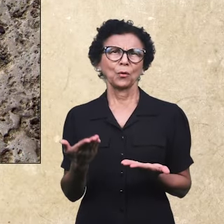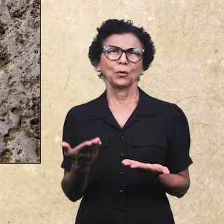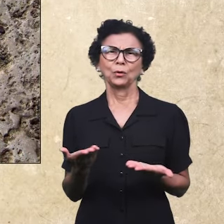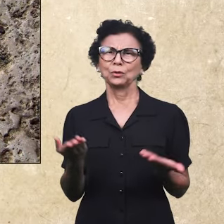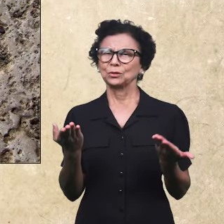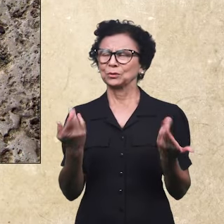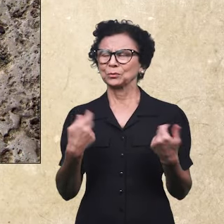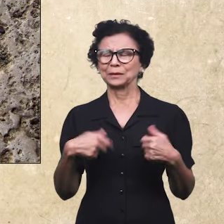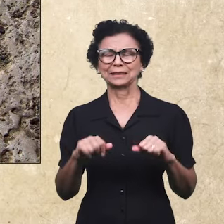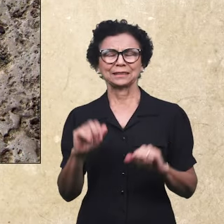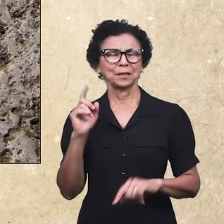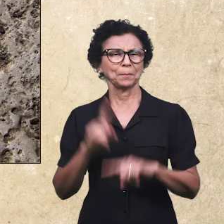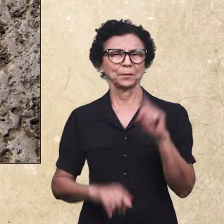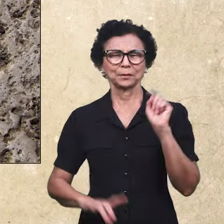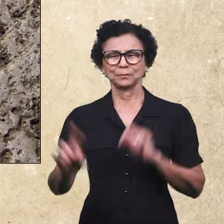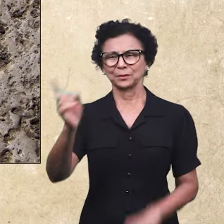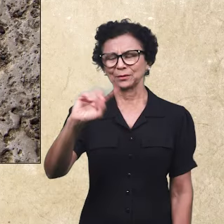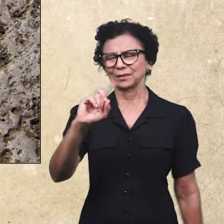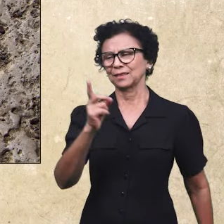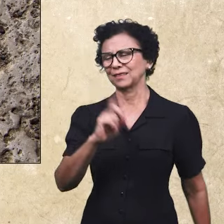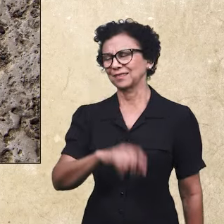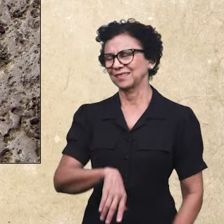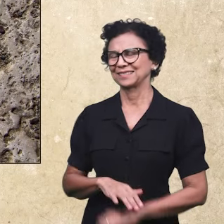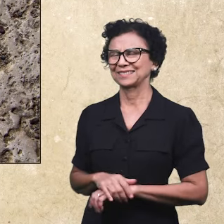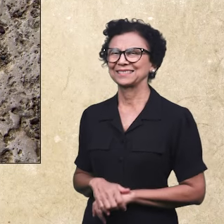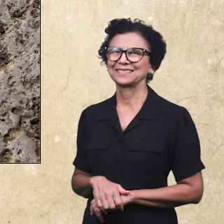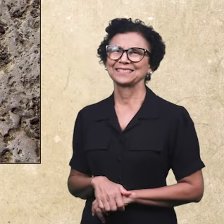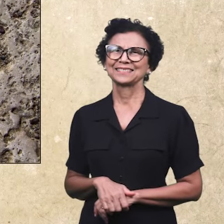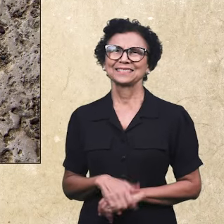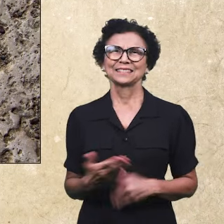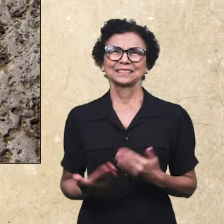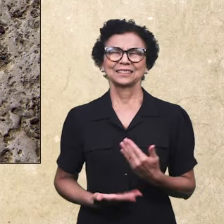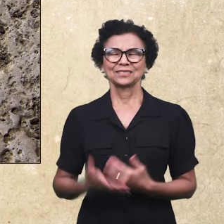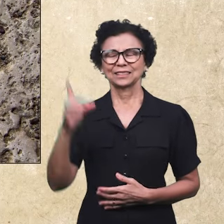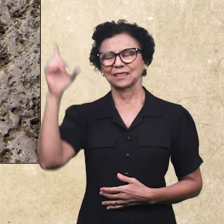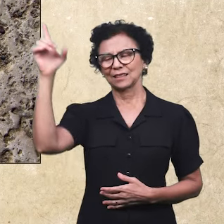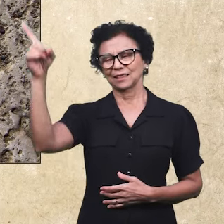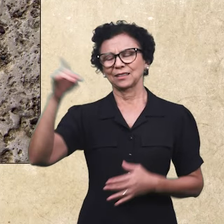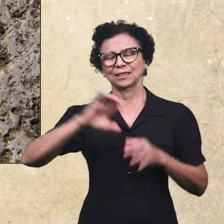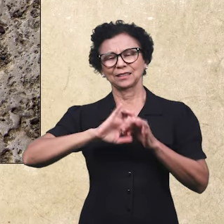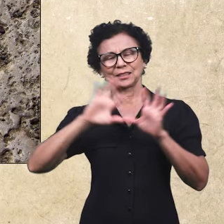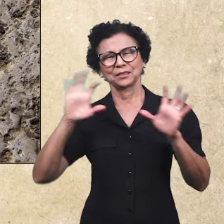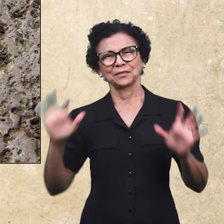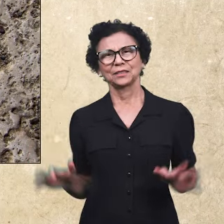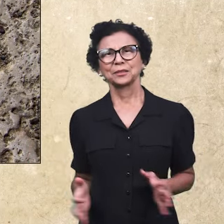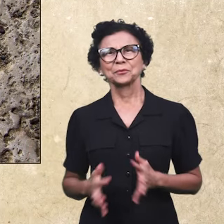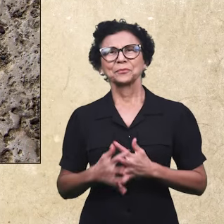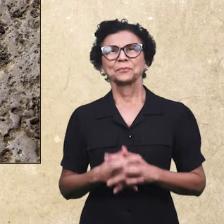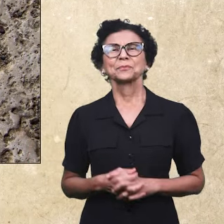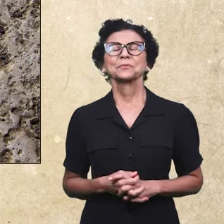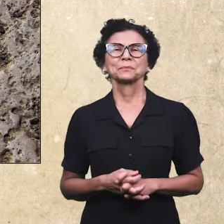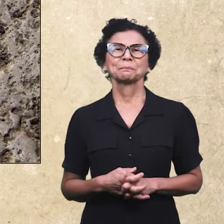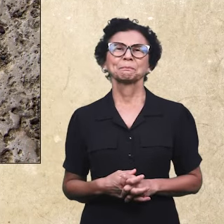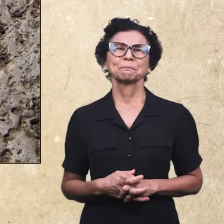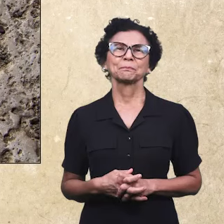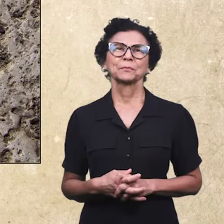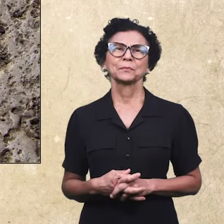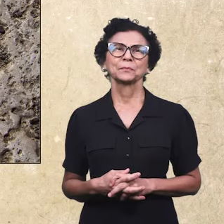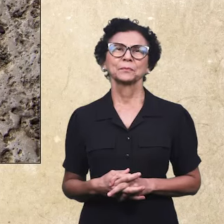proibido de reunir, né? Andar com mas eles usavam. É uma boa identificação. E eu vou colocar uma coisa